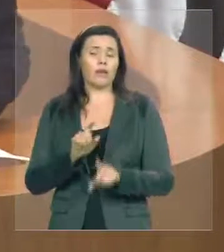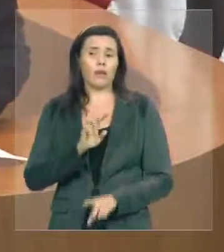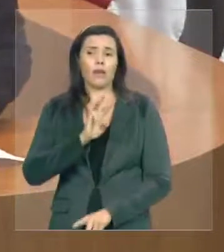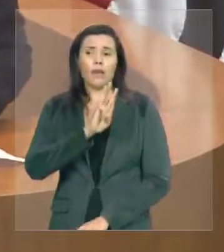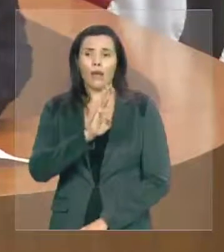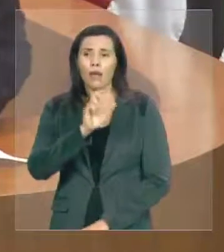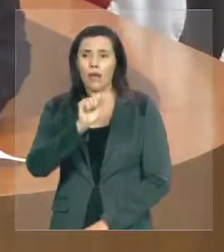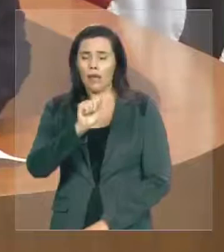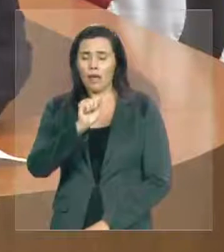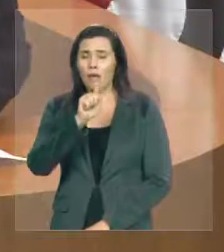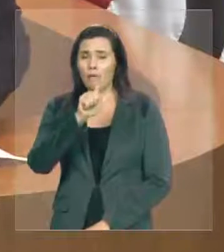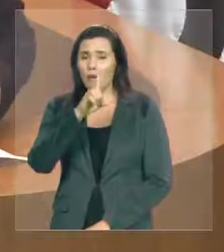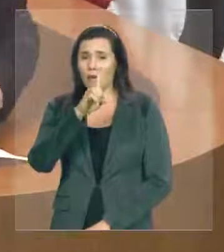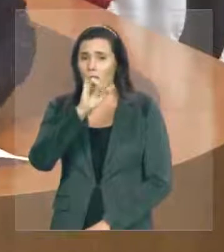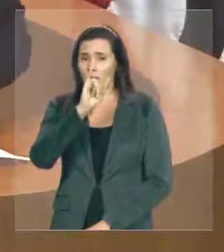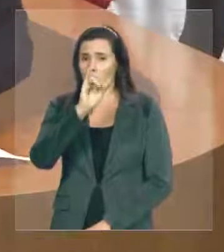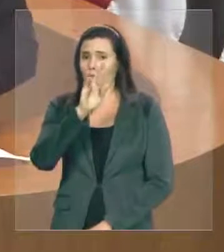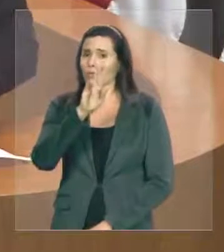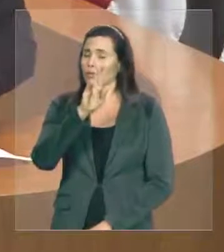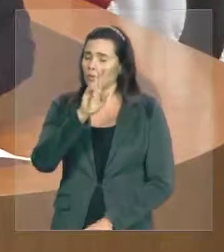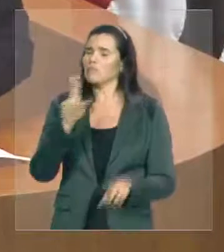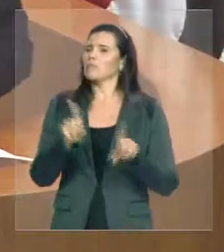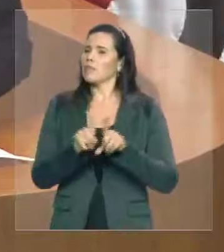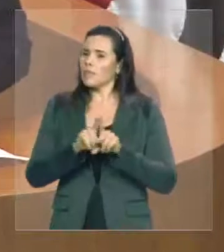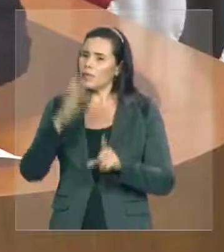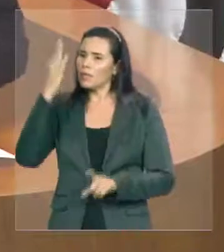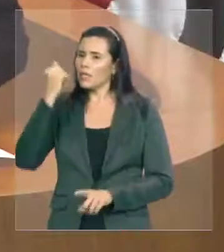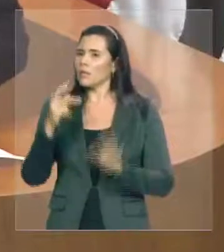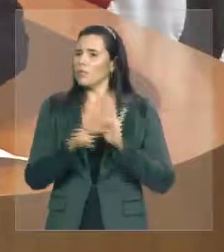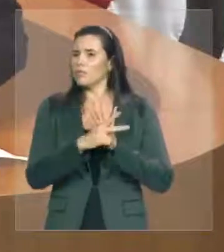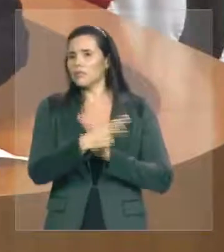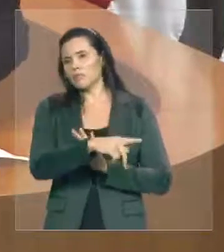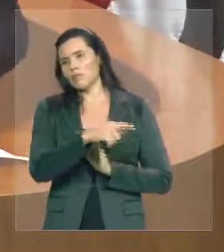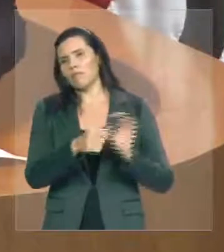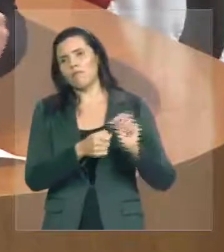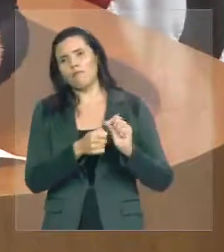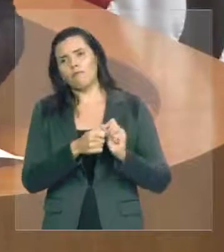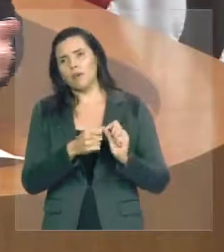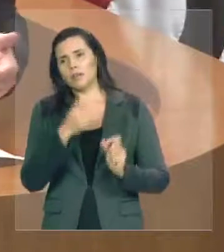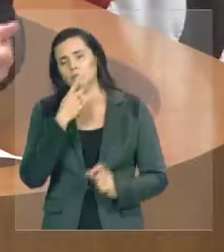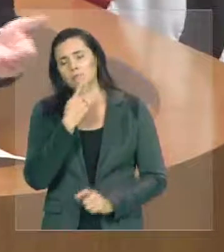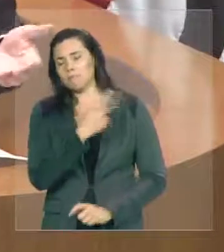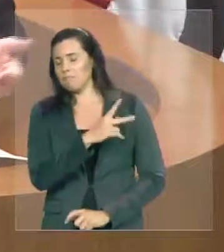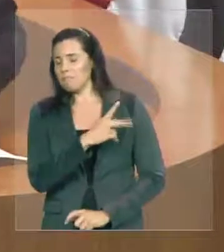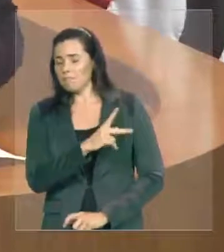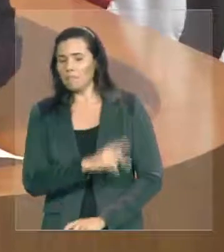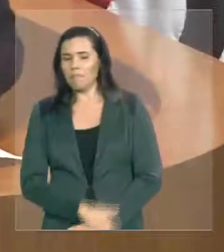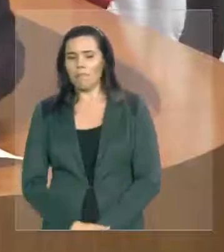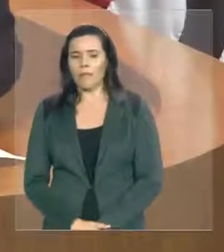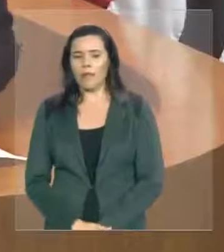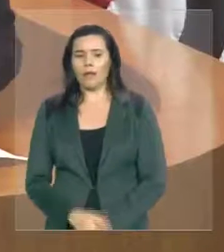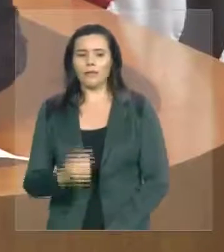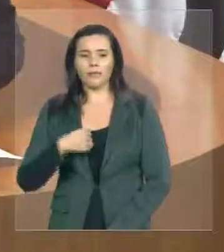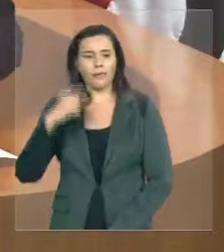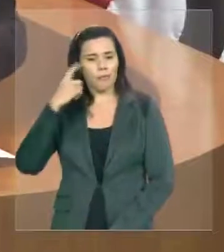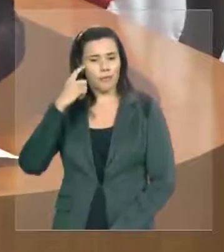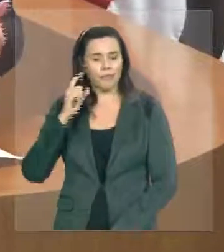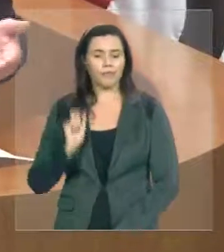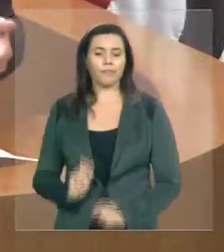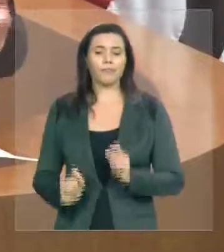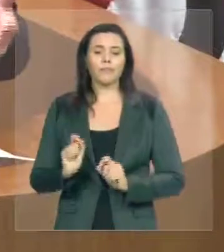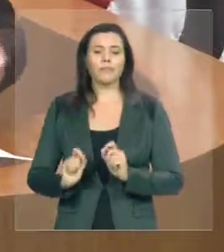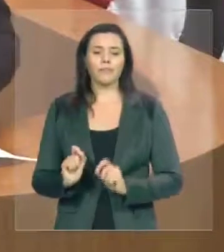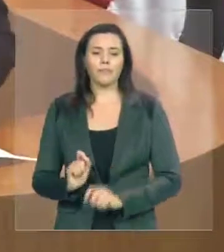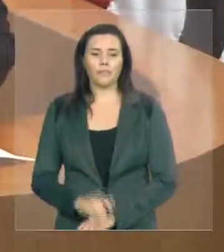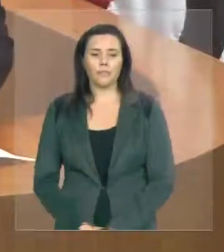da Presidente, o Maranhão não haverá de ser punido por isso, que o governador terá a relação institucional que um